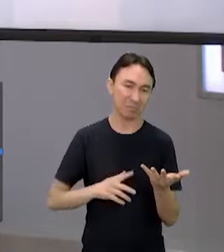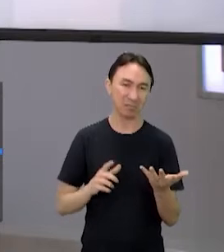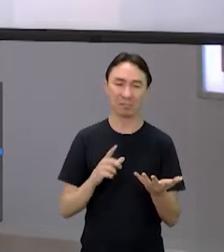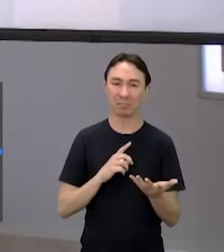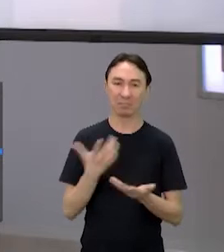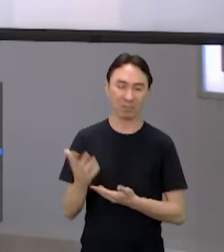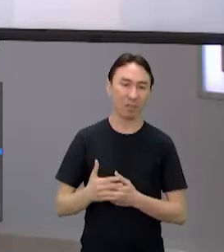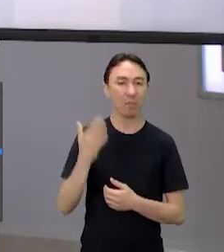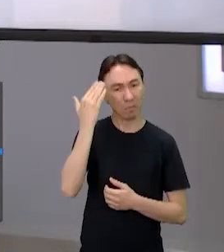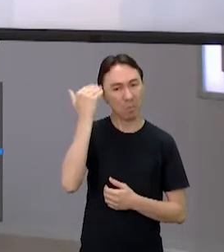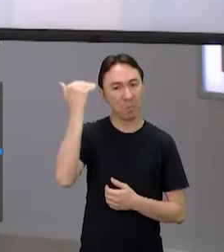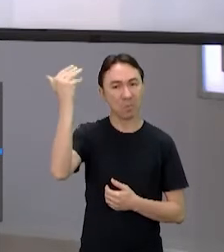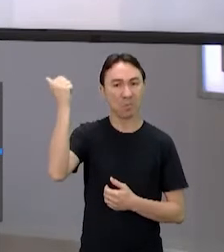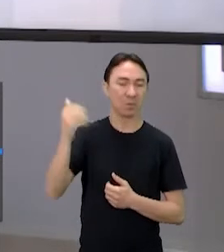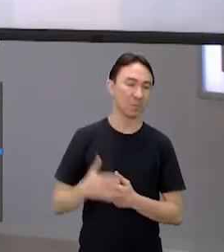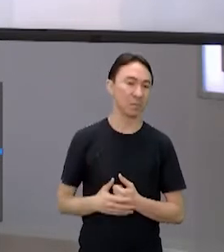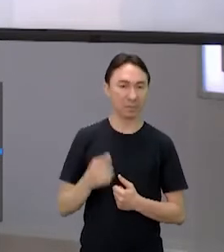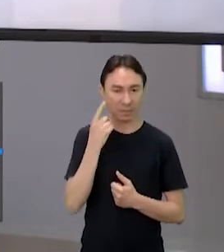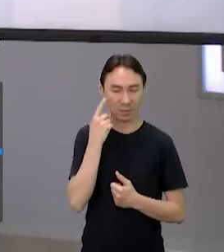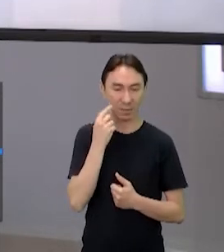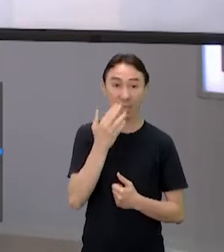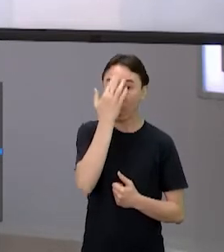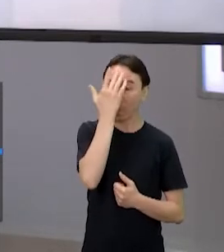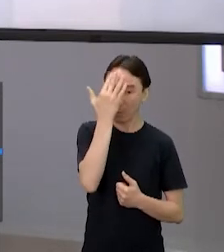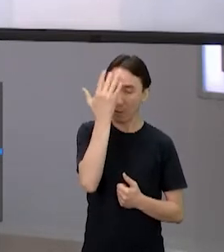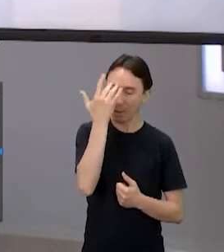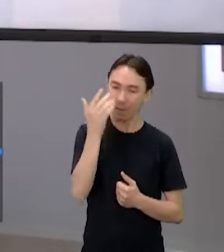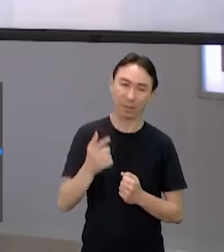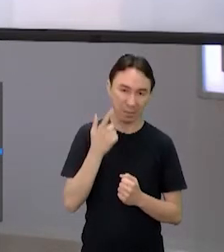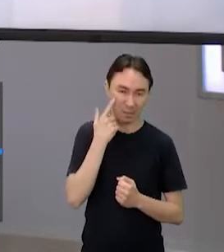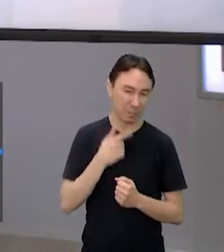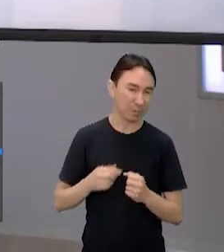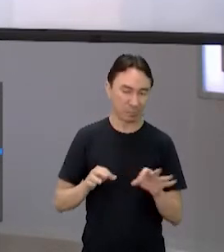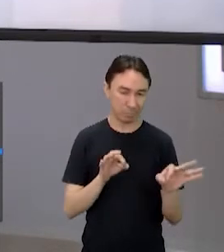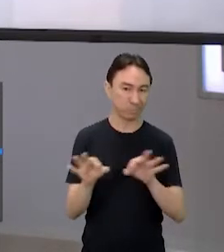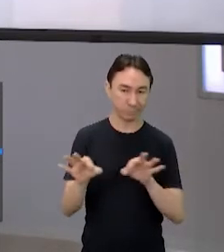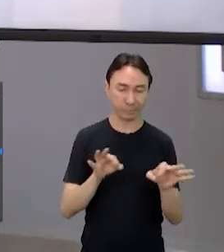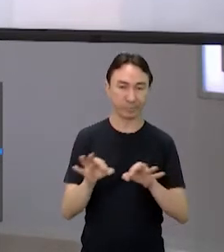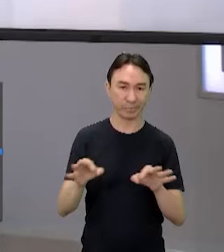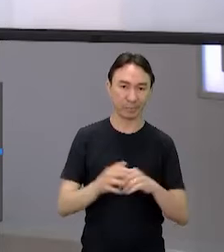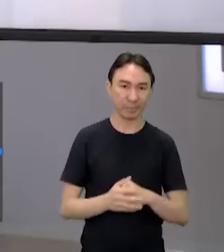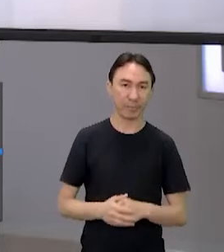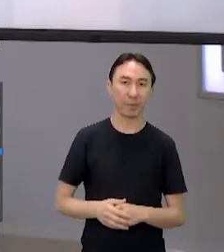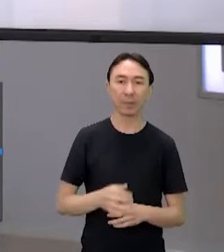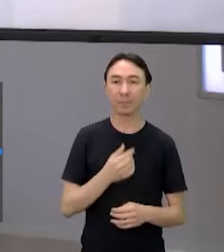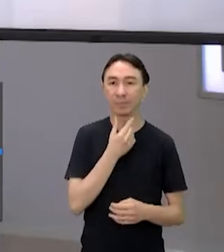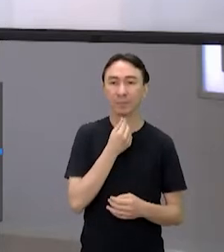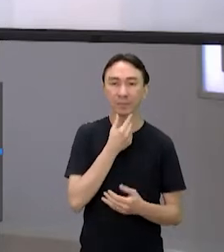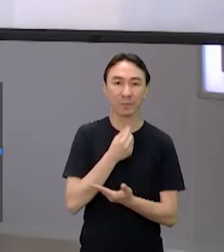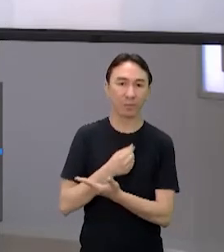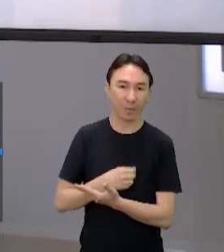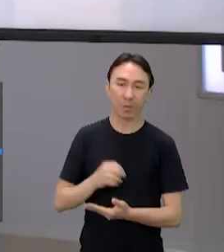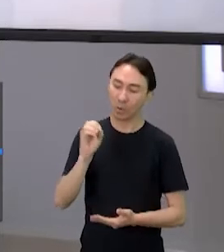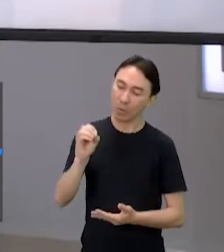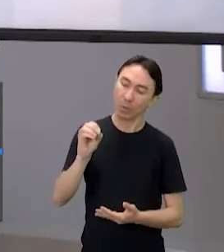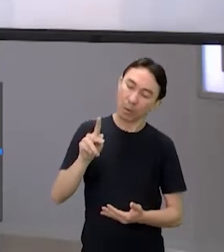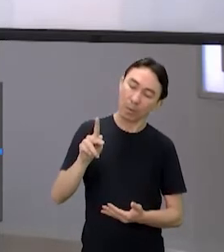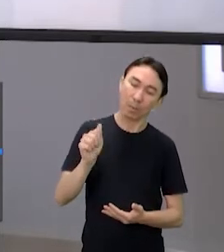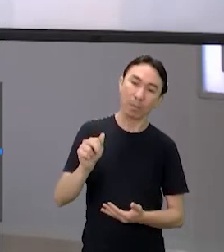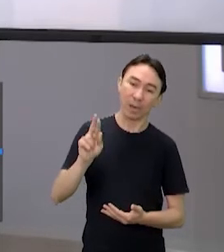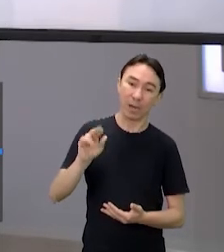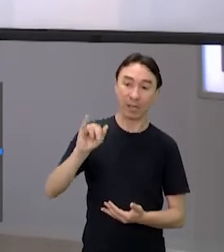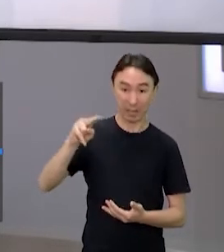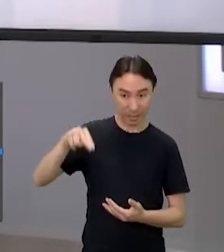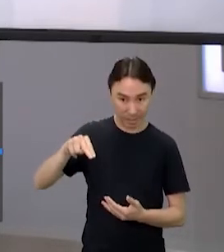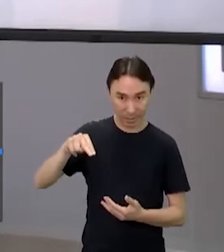bem, né? E que engajaram muito bem essa teoria. Então, olha só, tá aí para vocês, Oparin e Haldane. Então, eles eram de nacionalidades diferentes.